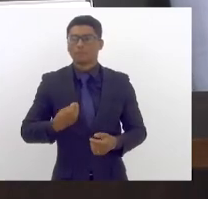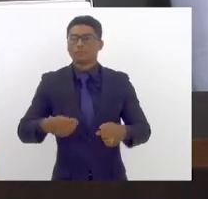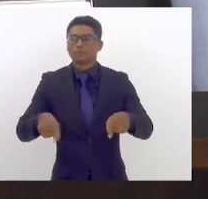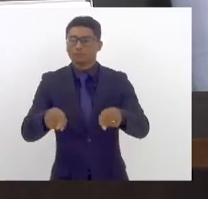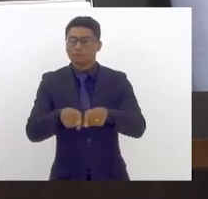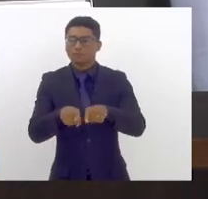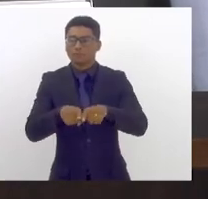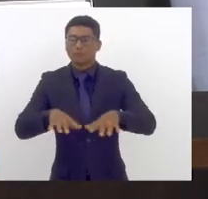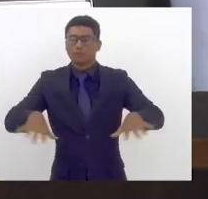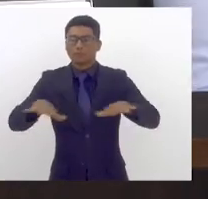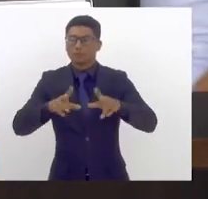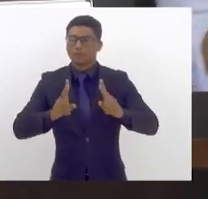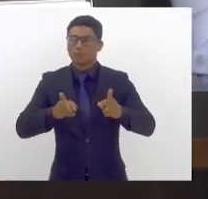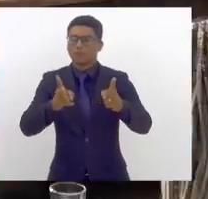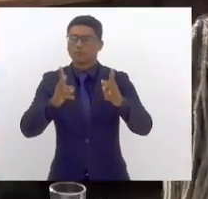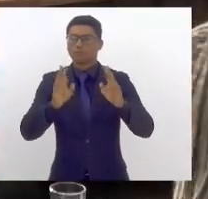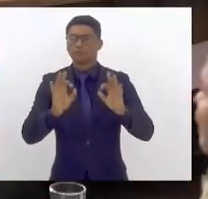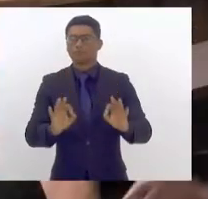todas nós seguiremos